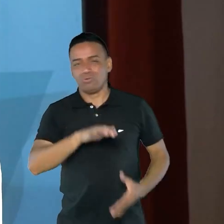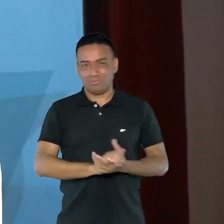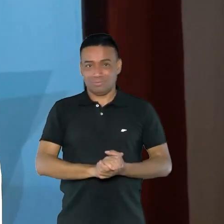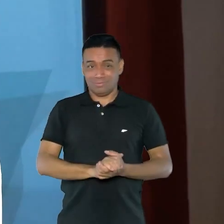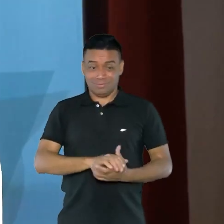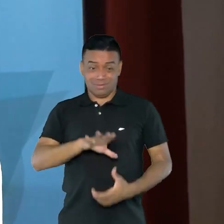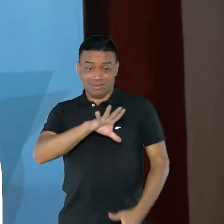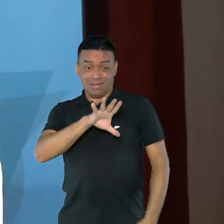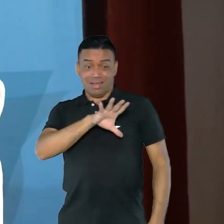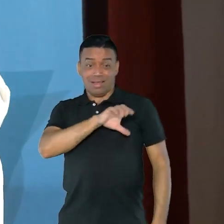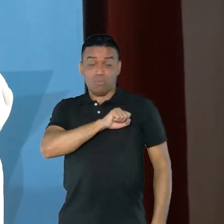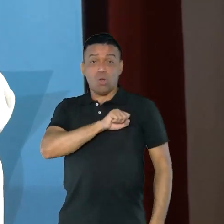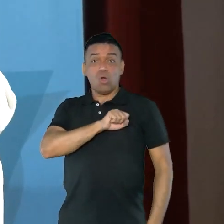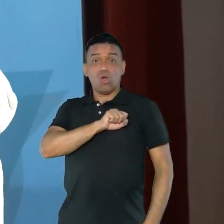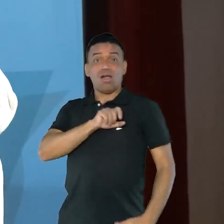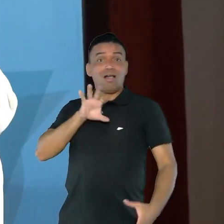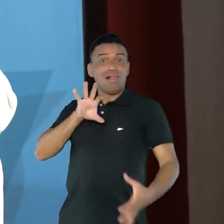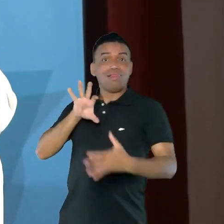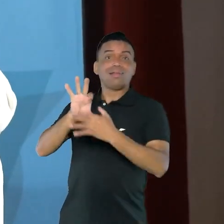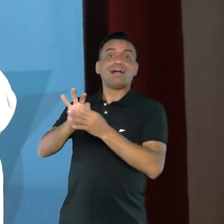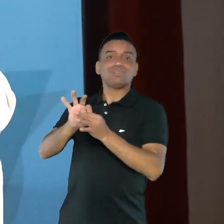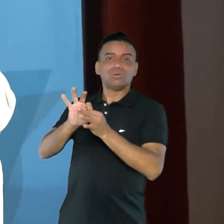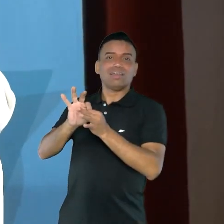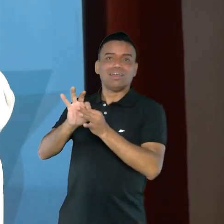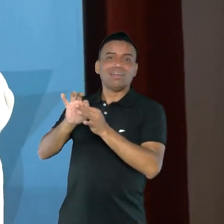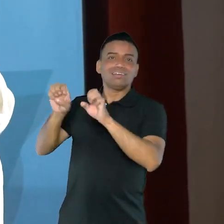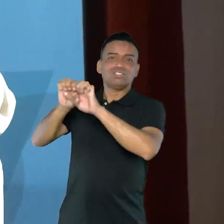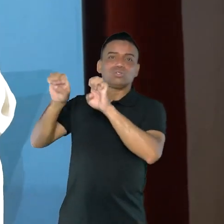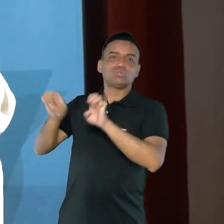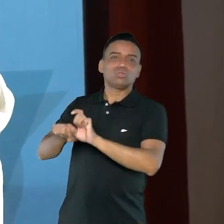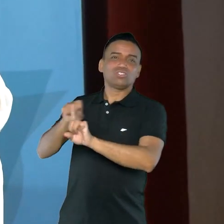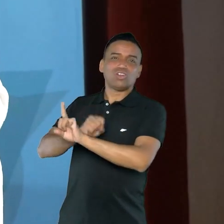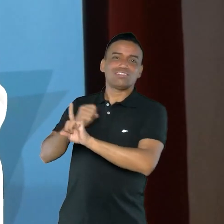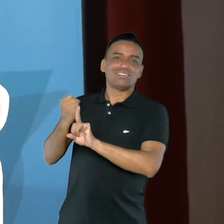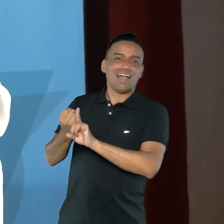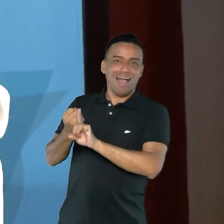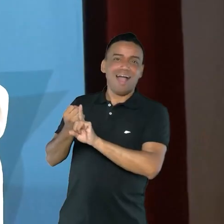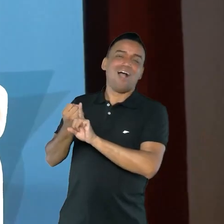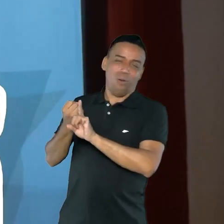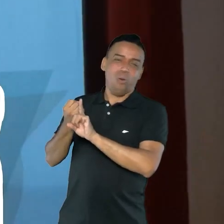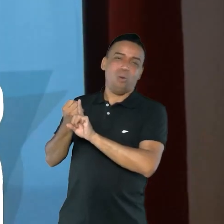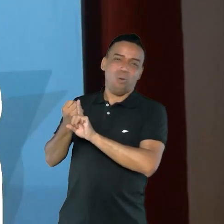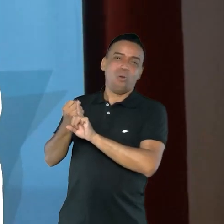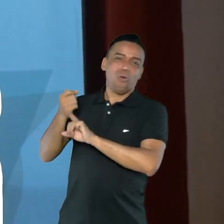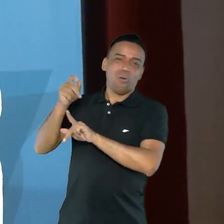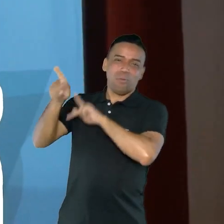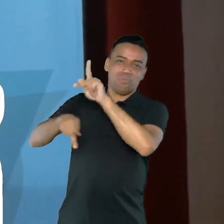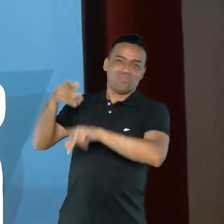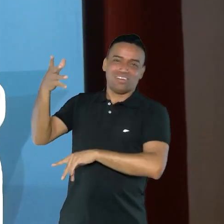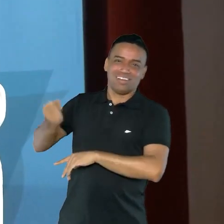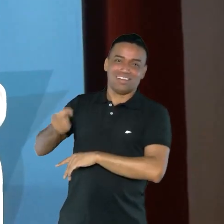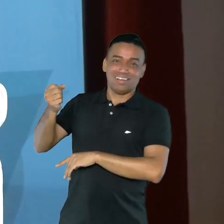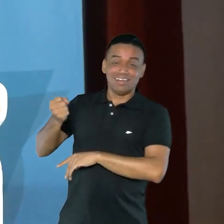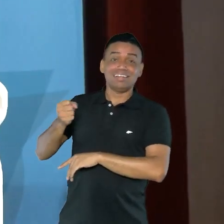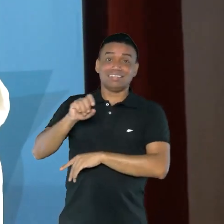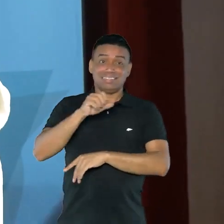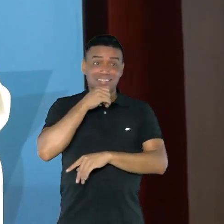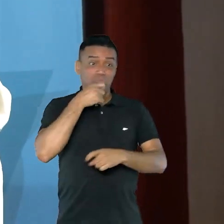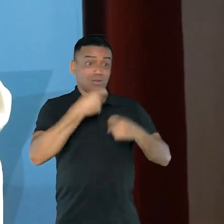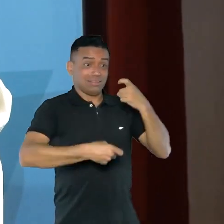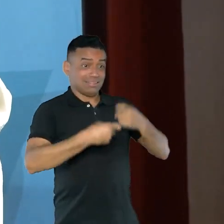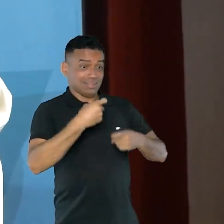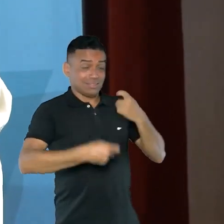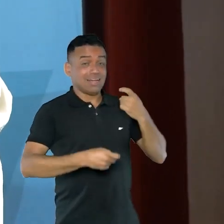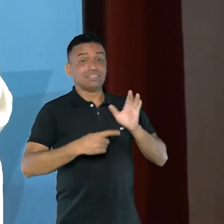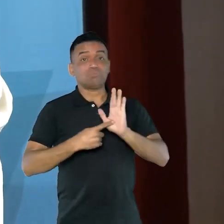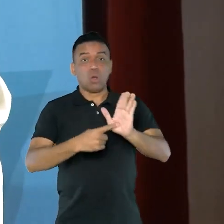à civilização. Então, é como se as paixões, a sexualidade, fossem um lembrete de que a gente é